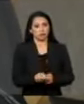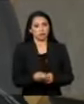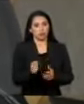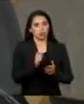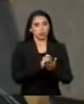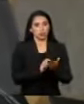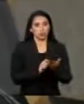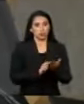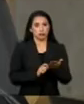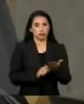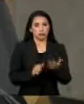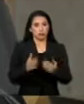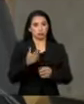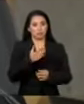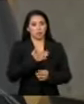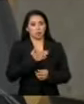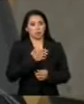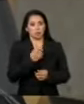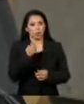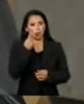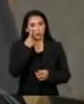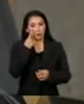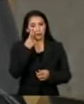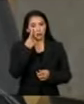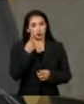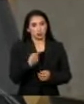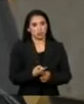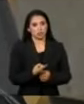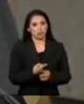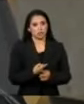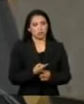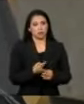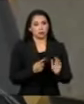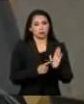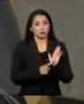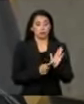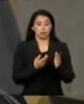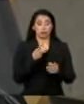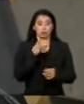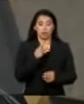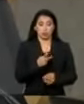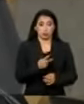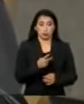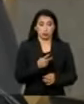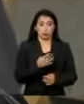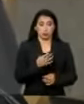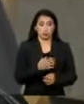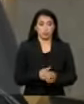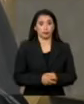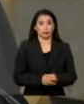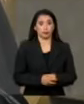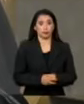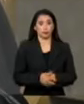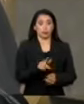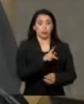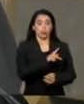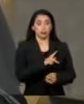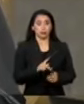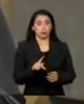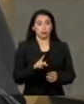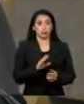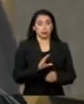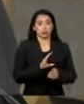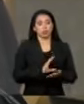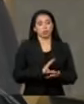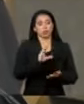subscrito para minha perplexidade, e eu disse isso a ele, pelo presidente do Conselho Federal da Ordem